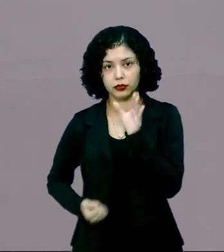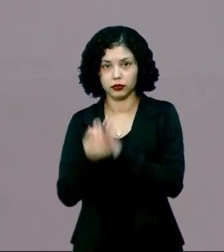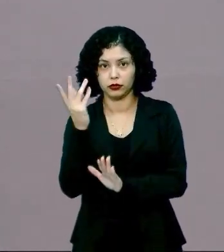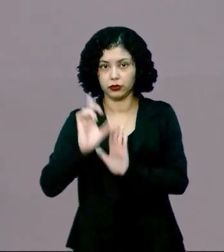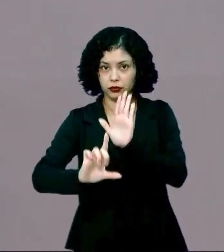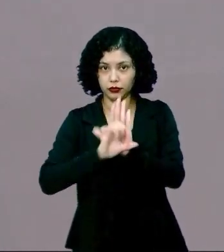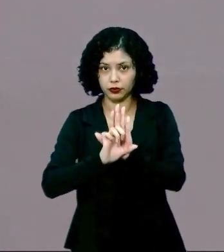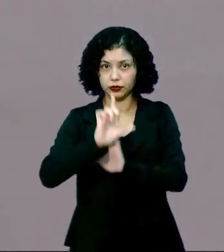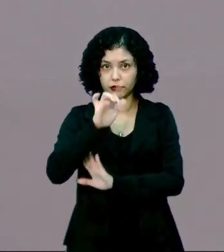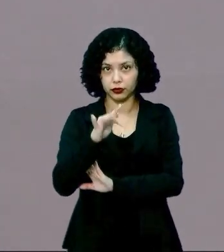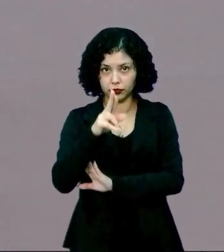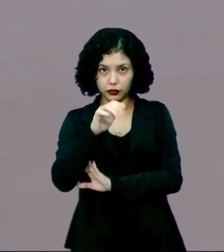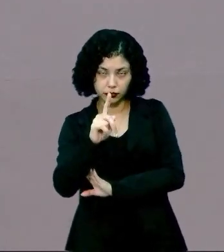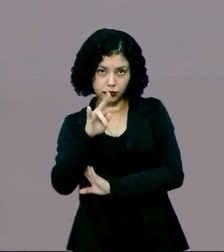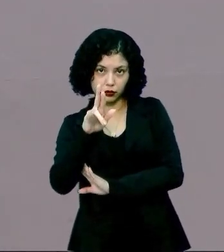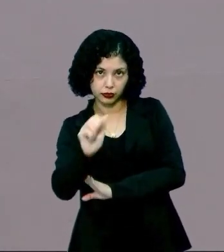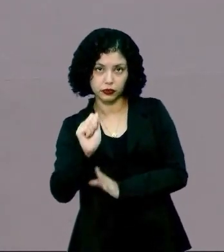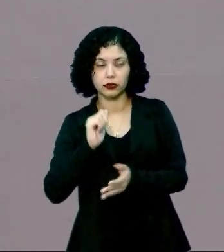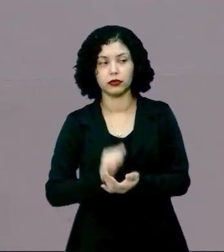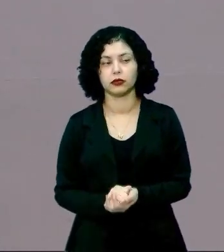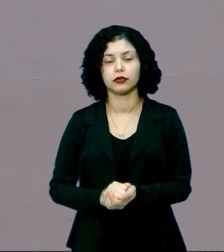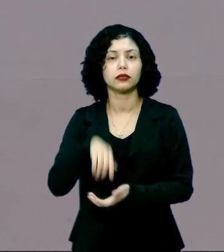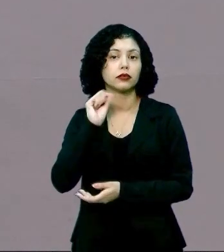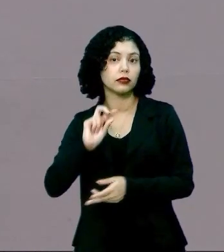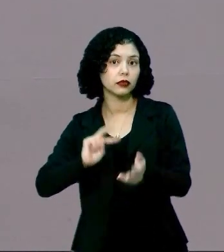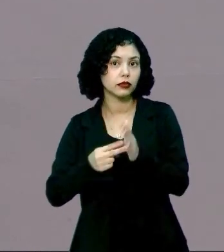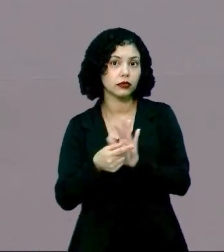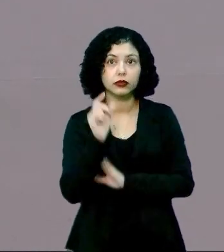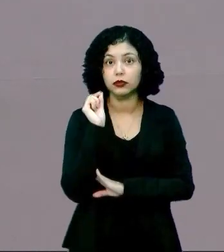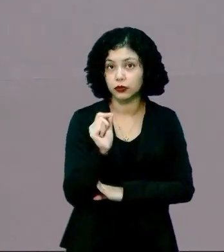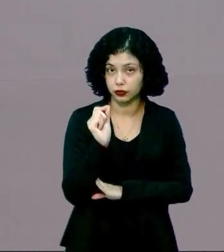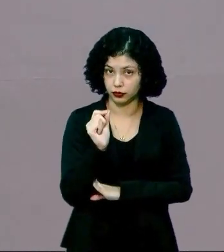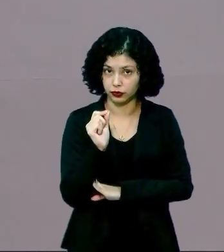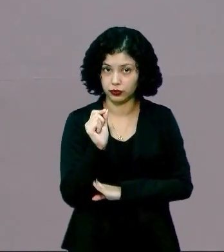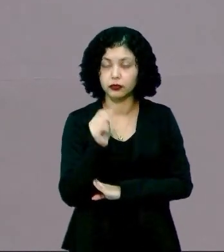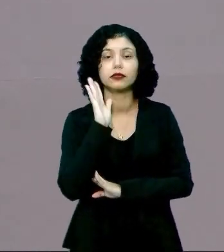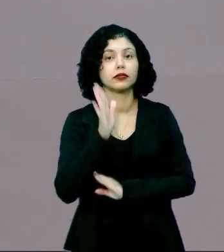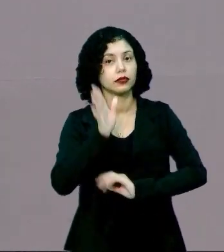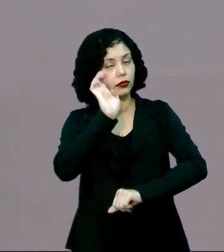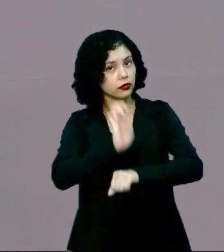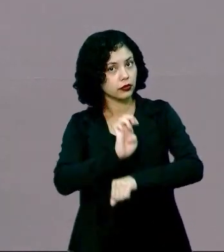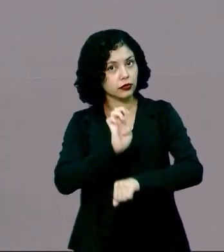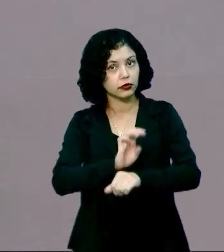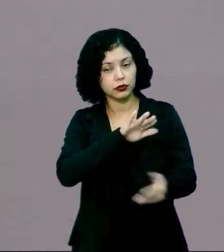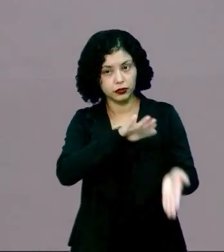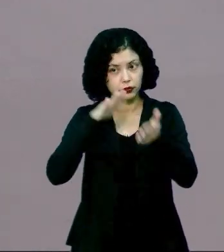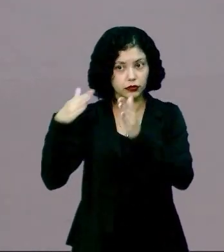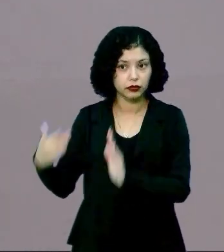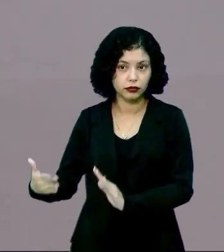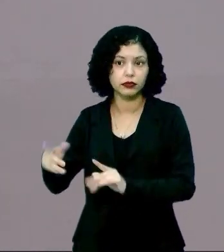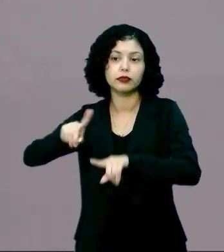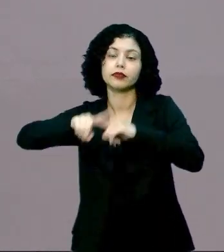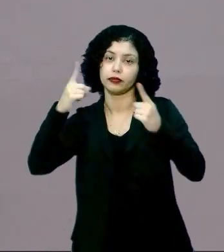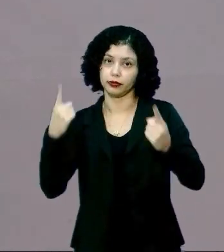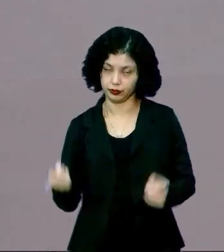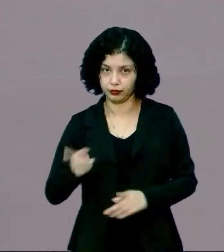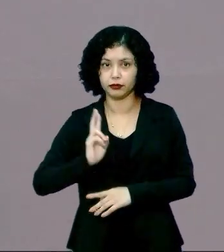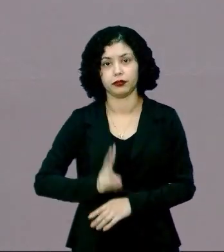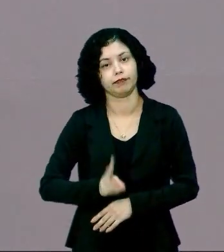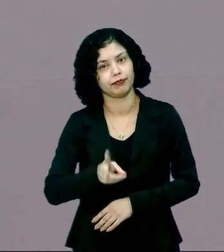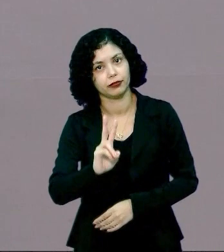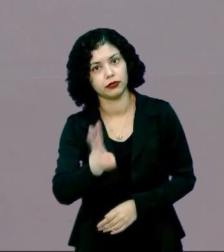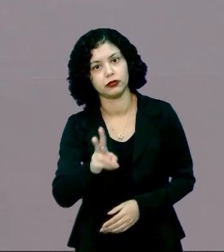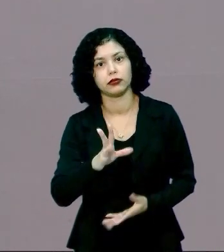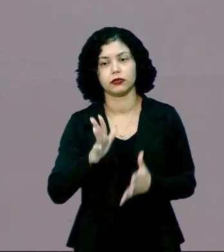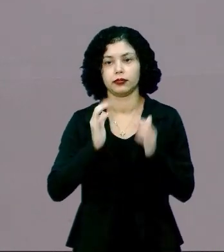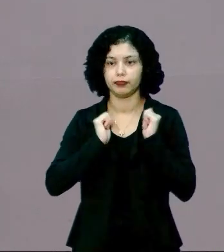lei chamada de Lei Maria da Penha, isso quer dizer que o Estado ele já fez uma parte, porém ele não fez